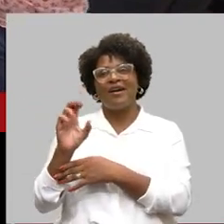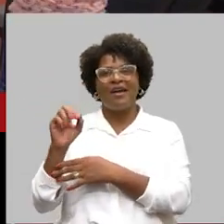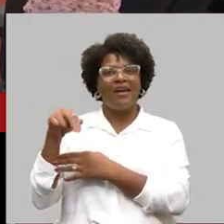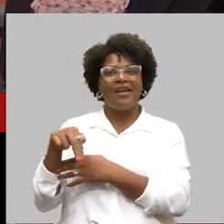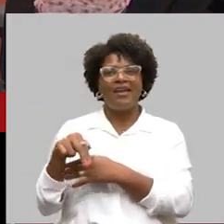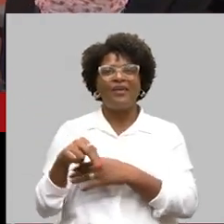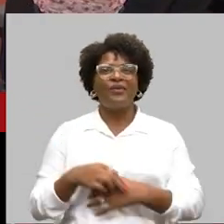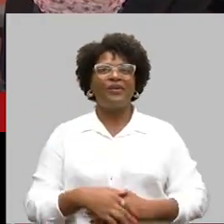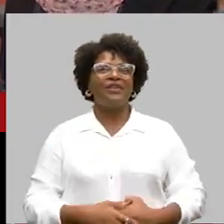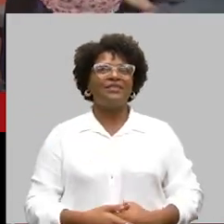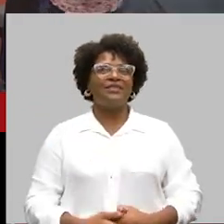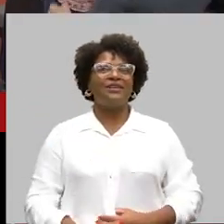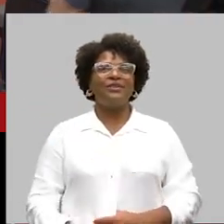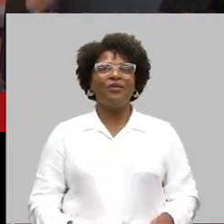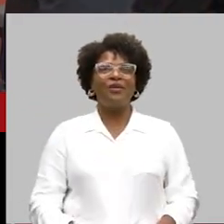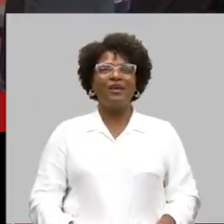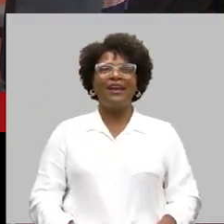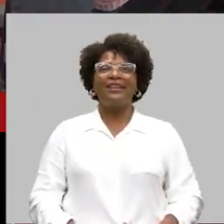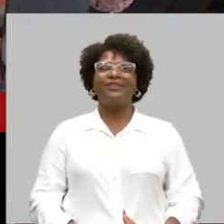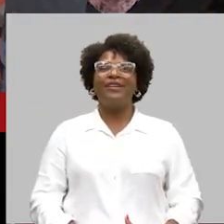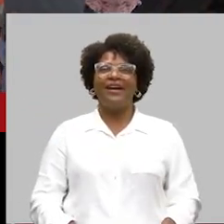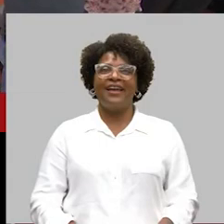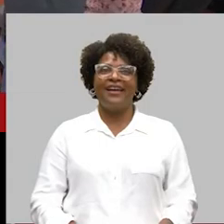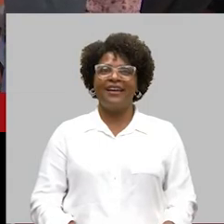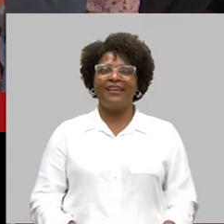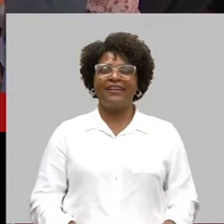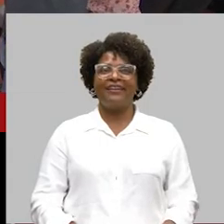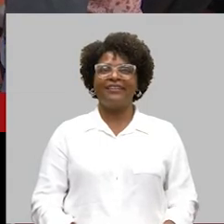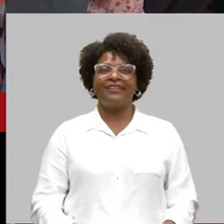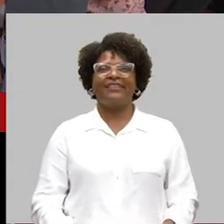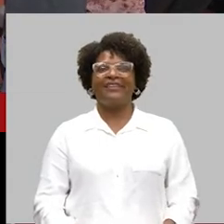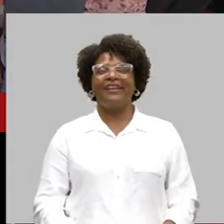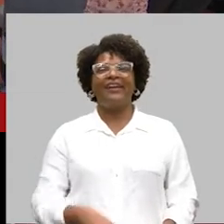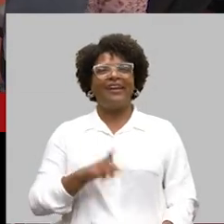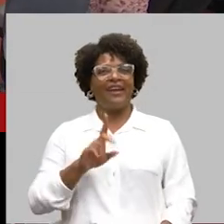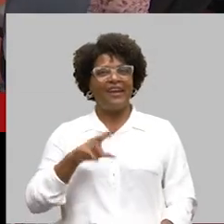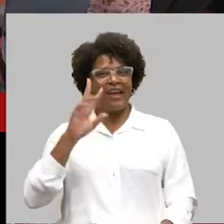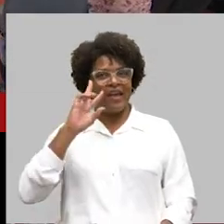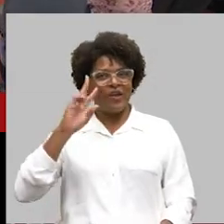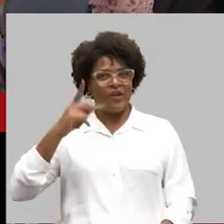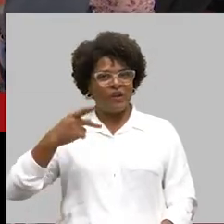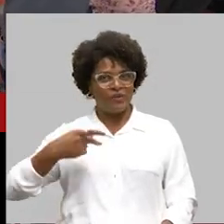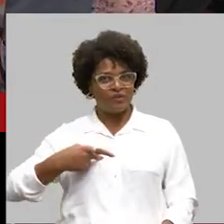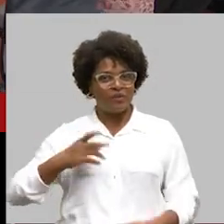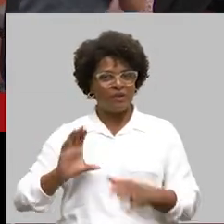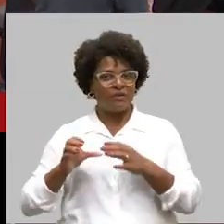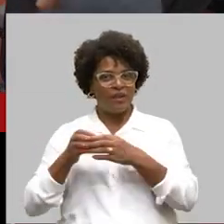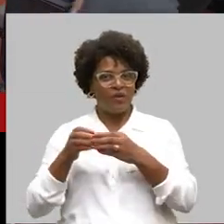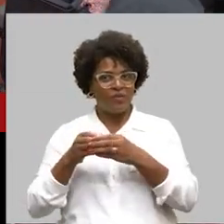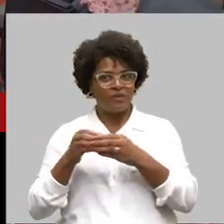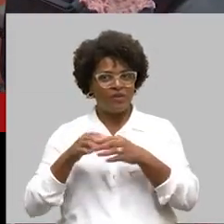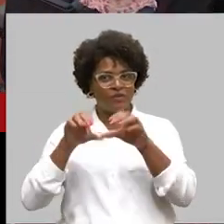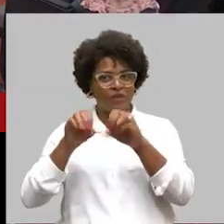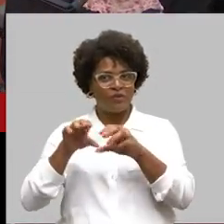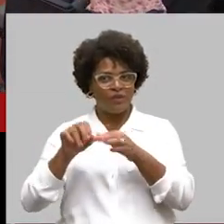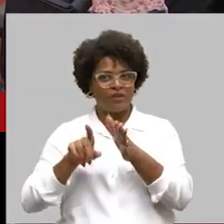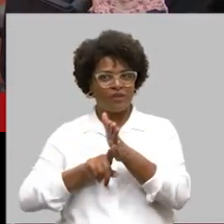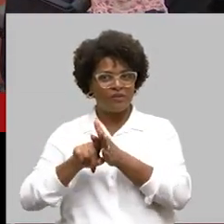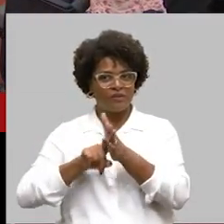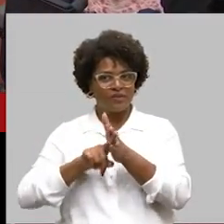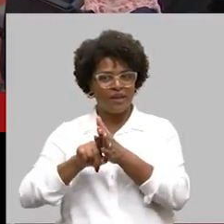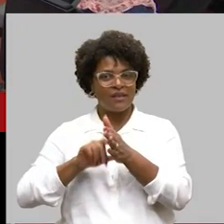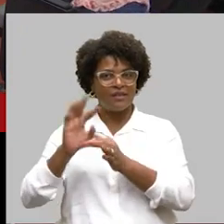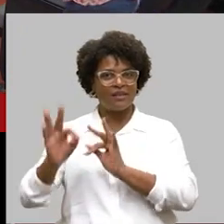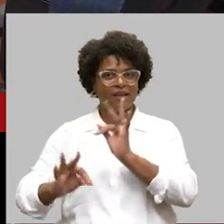nem tá esperando aqui Eron é um reconhecimento das da comissão de Educação Ciência e Tecnologia por sua eleição